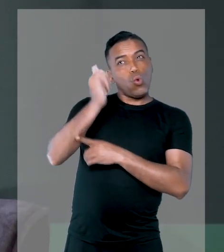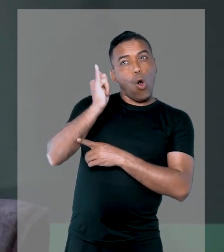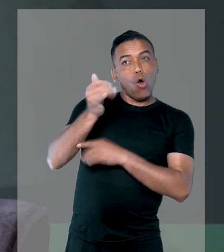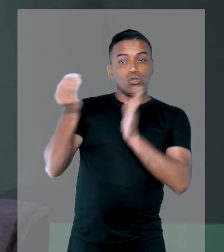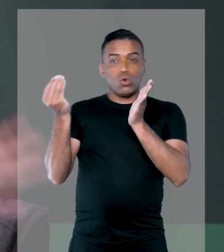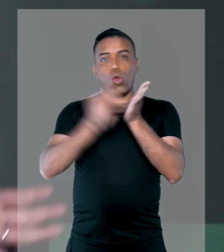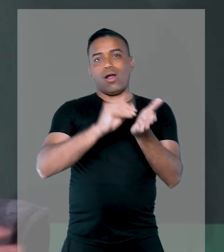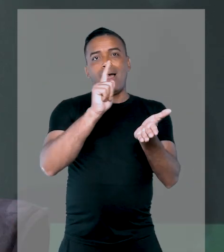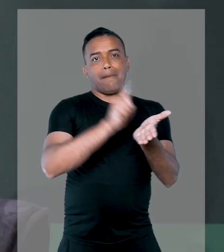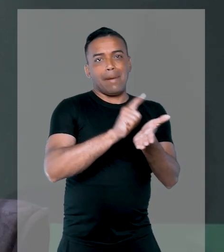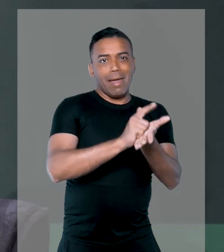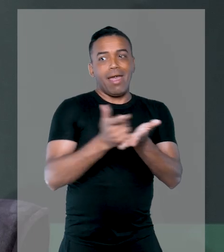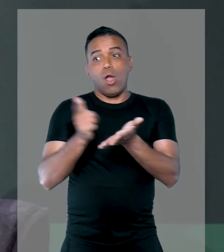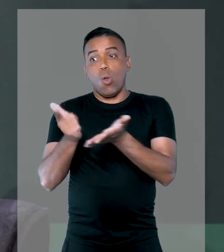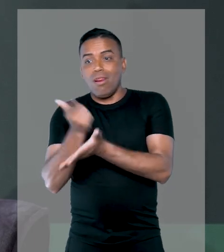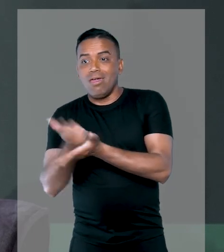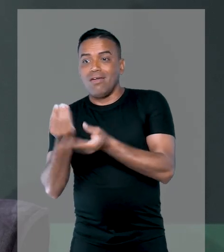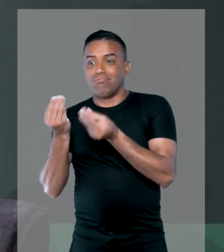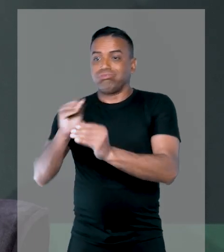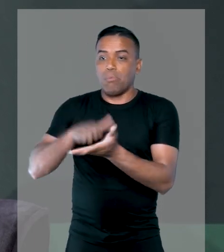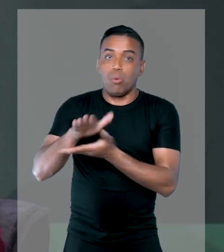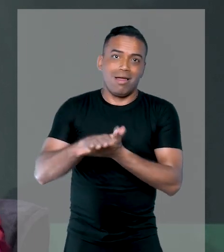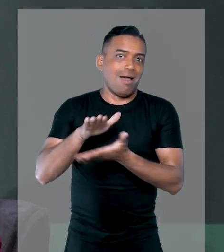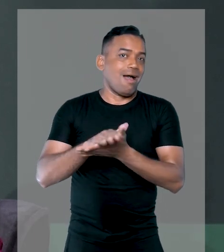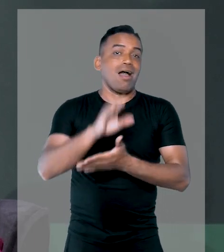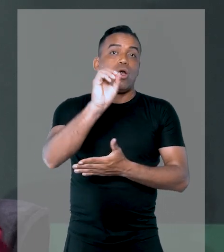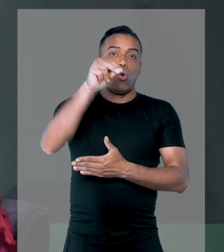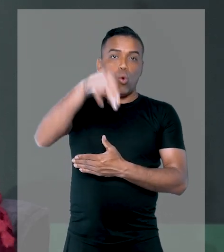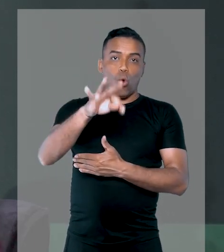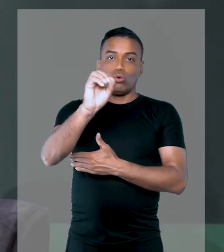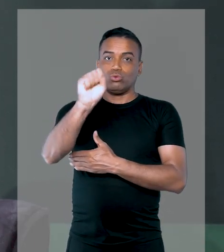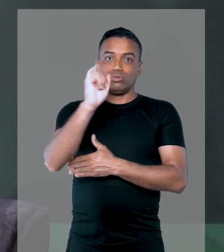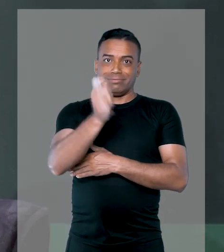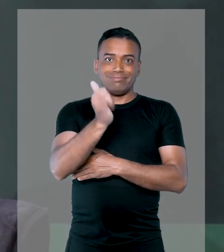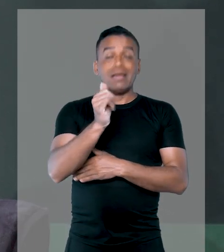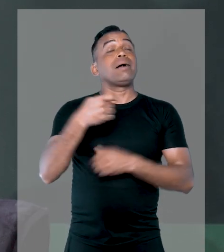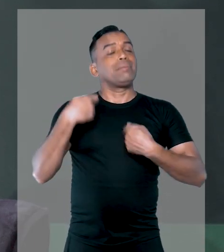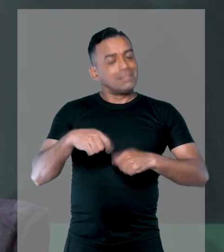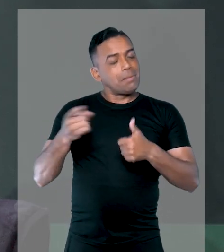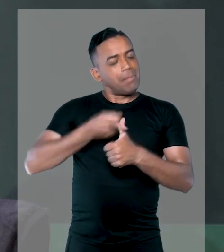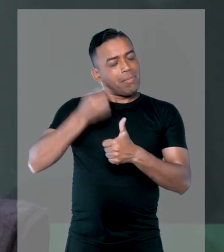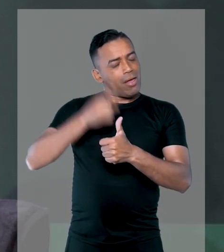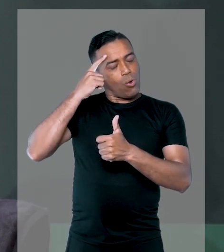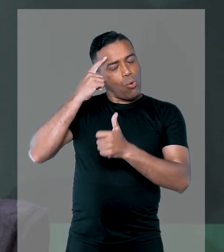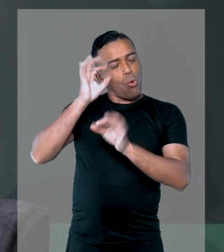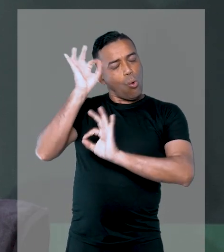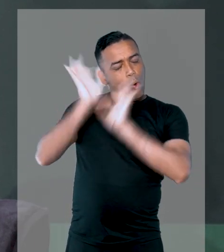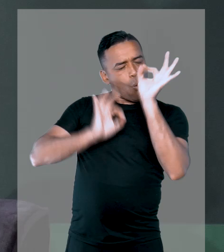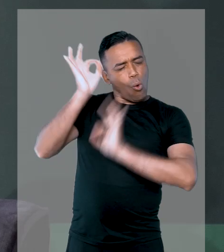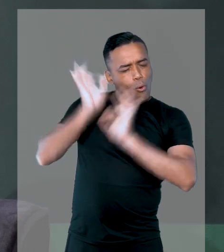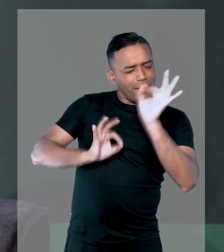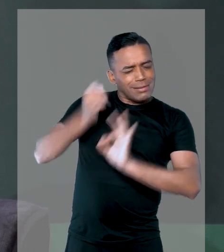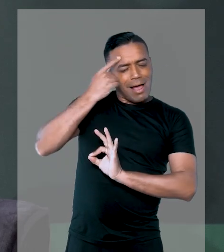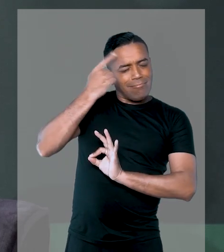num livro e falar, pronto, esse aqui é um livro de contos. Eu penso que eles têm que ser organizados. Eles